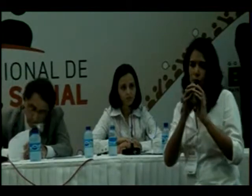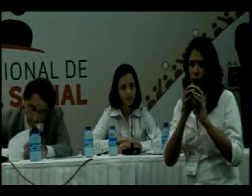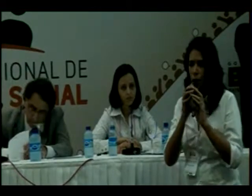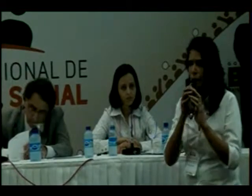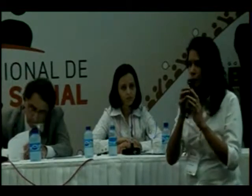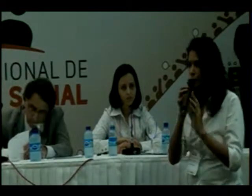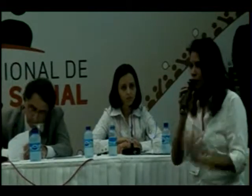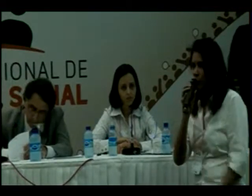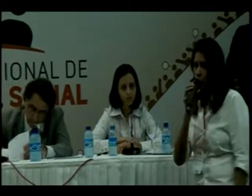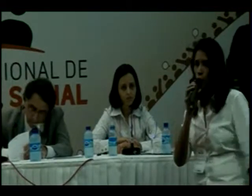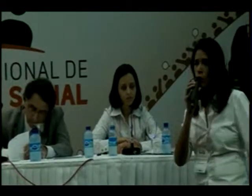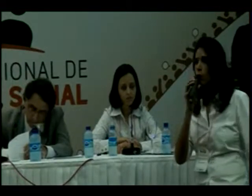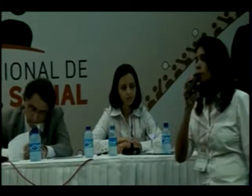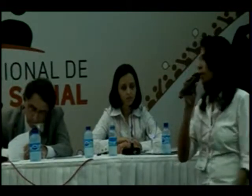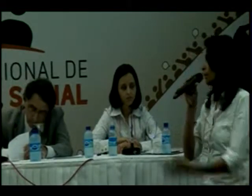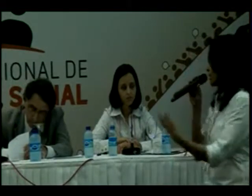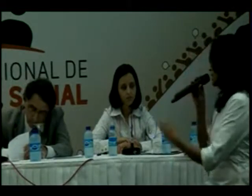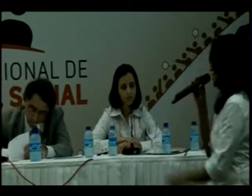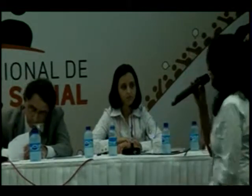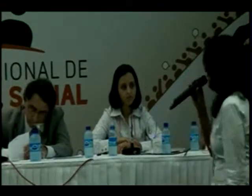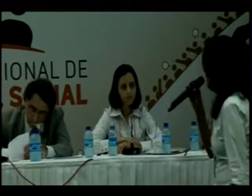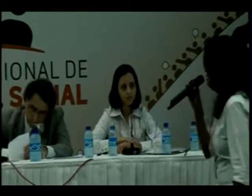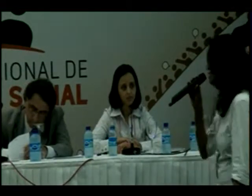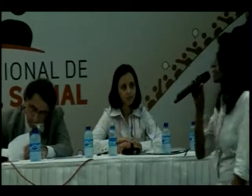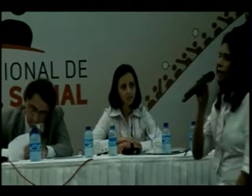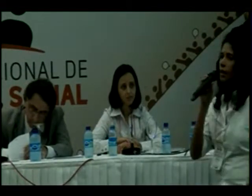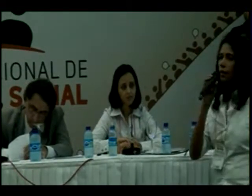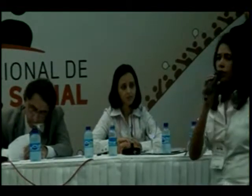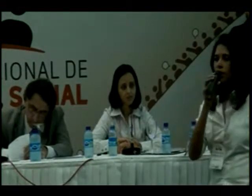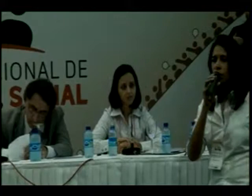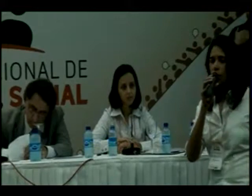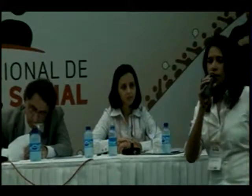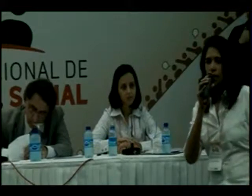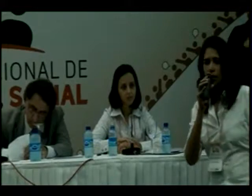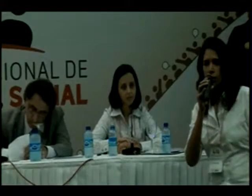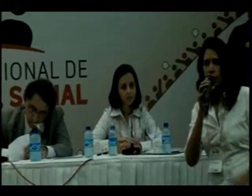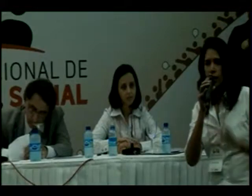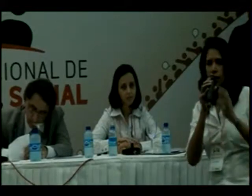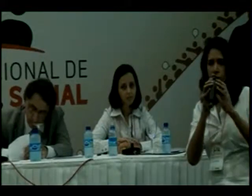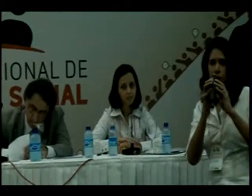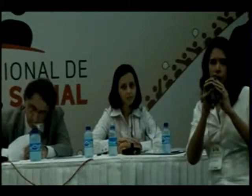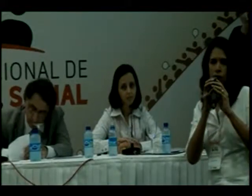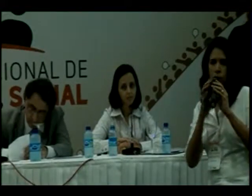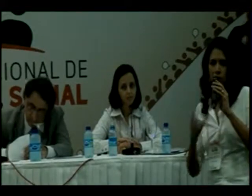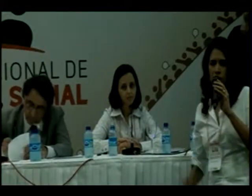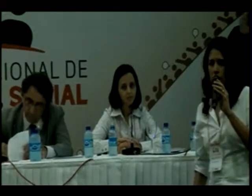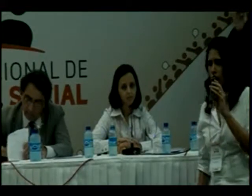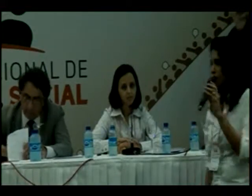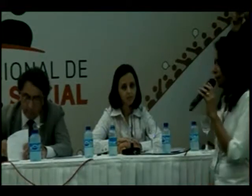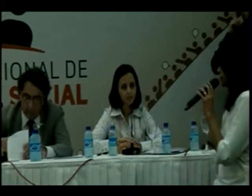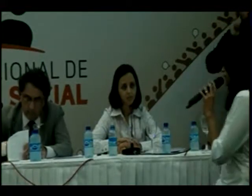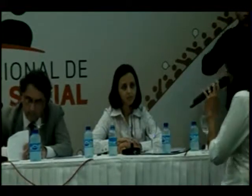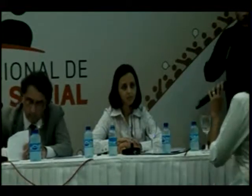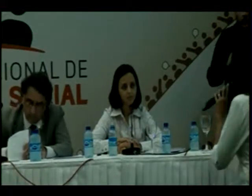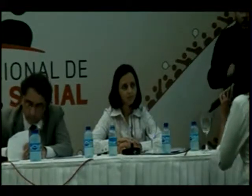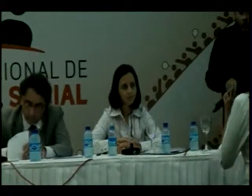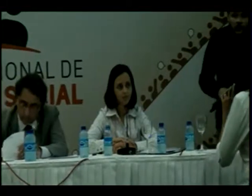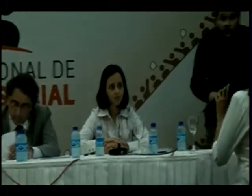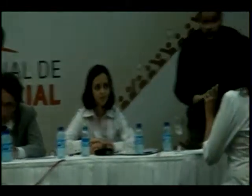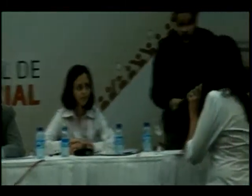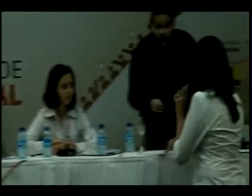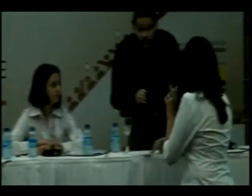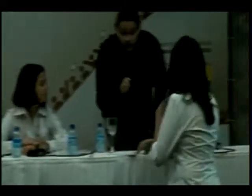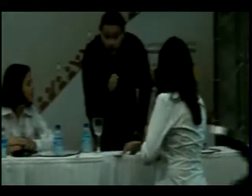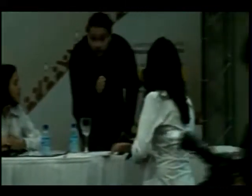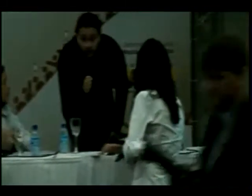Conselho Nacional, né? Promovido pela Secretaria e através da Universidade Federal de Minas Gerais. O